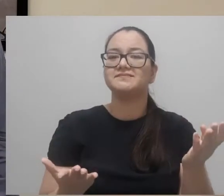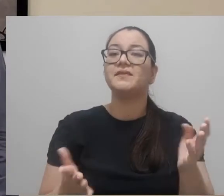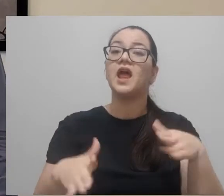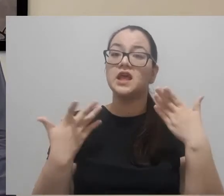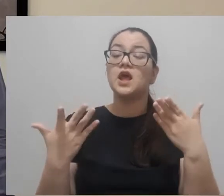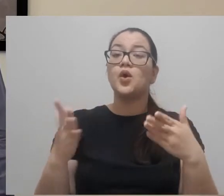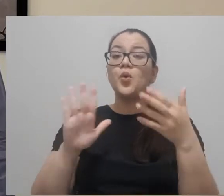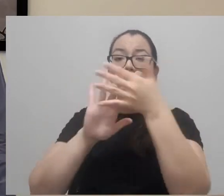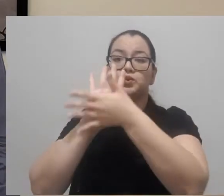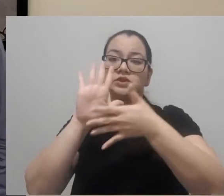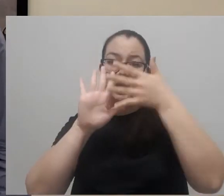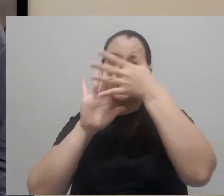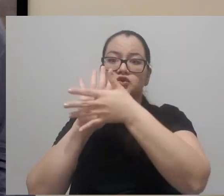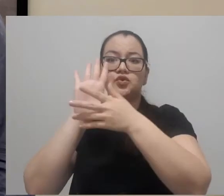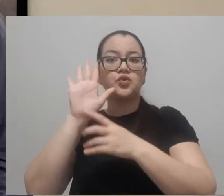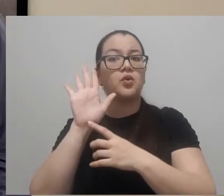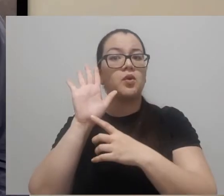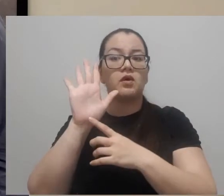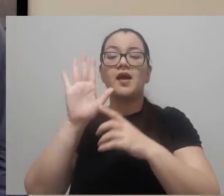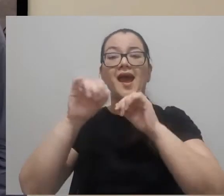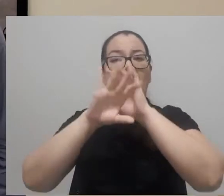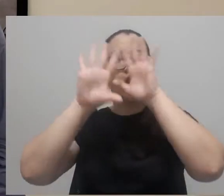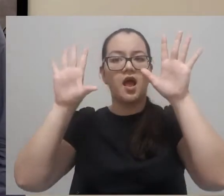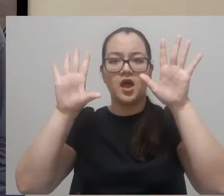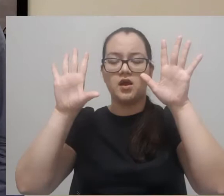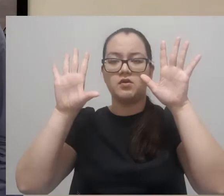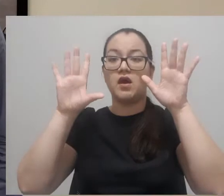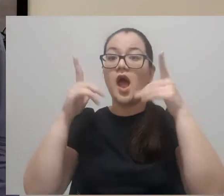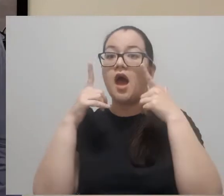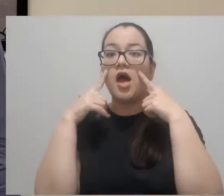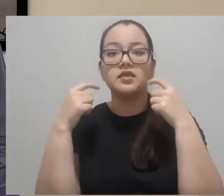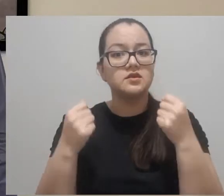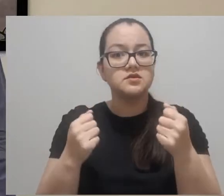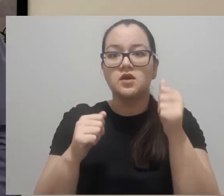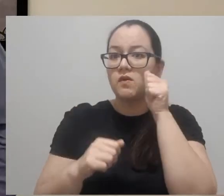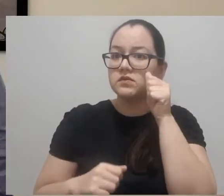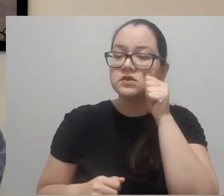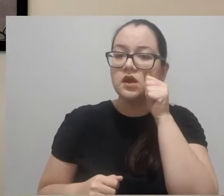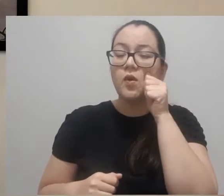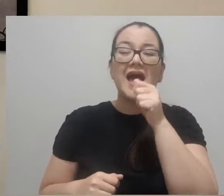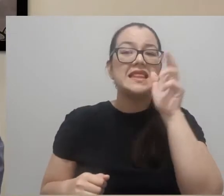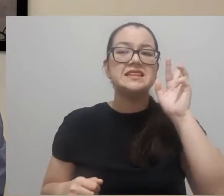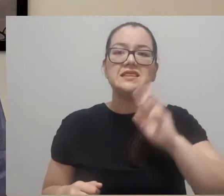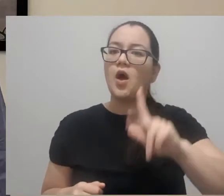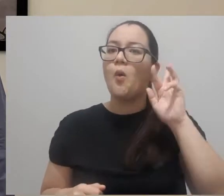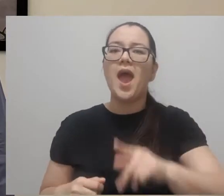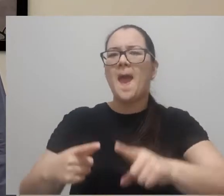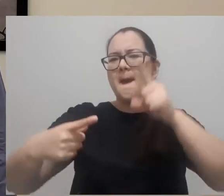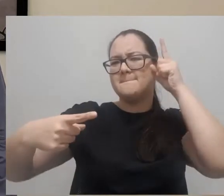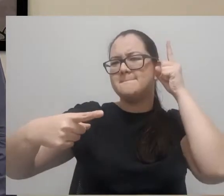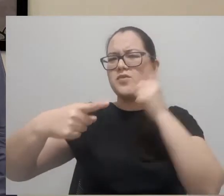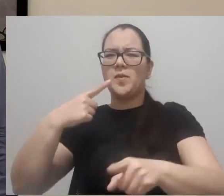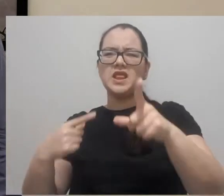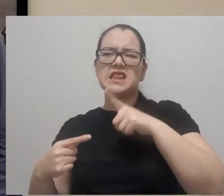nenhum momento Jesus está proibindo, não há proibição de possuir posses,